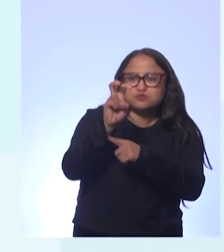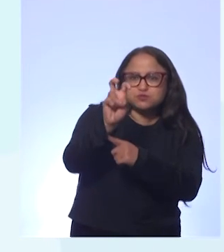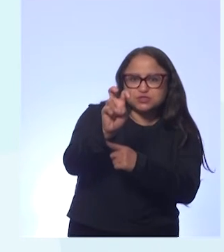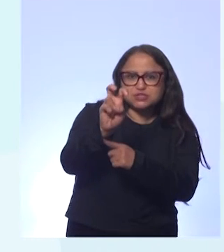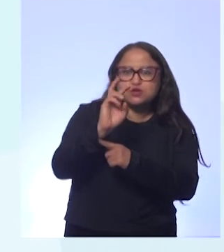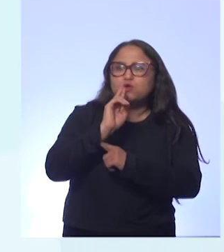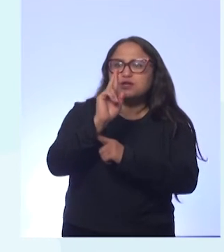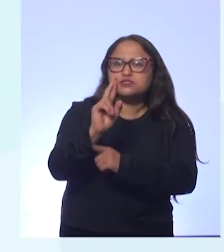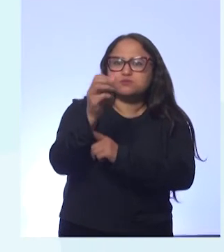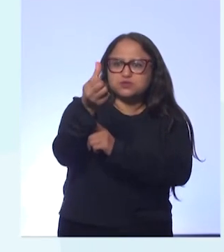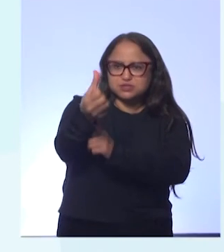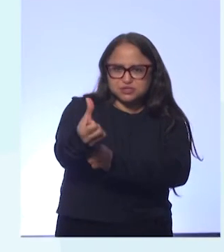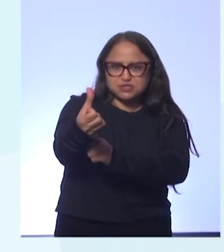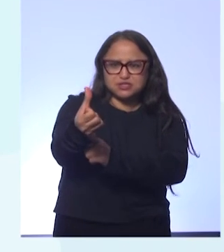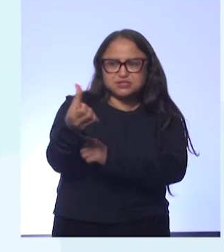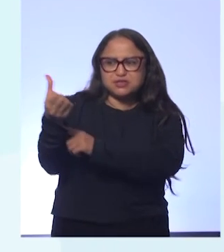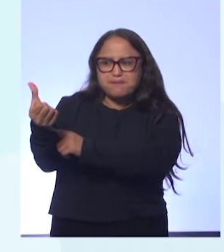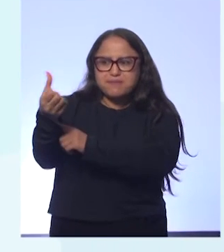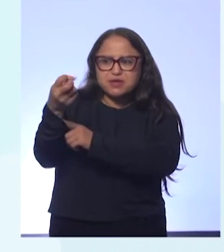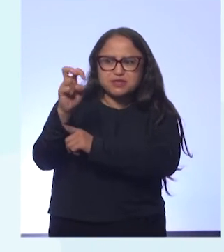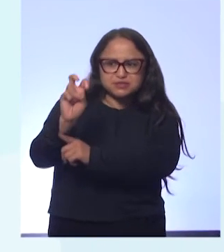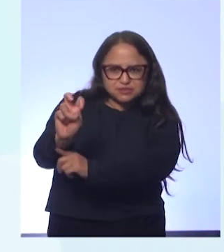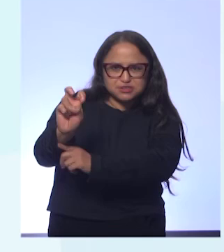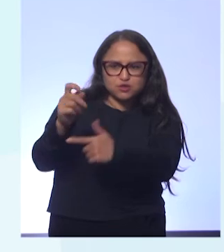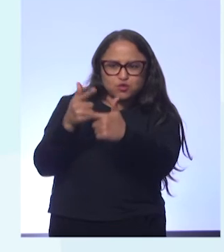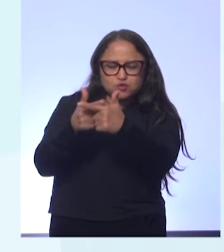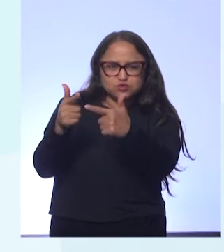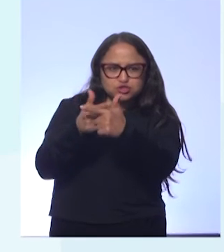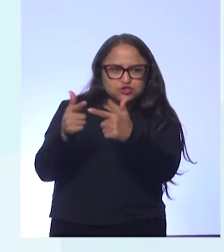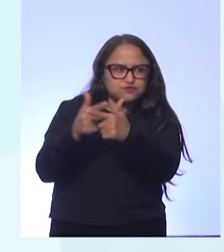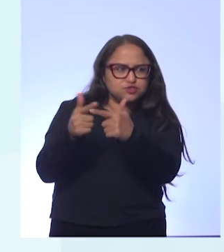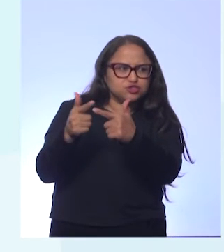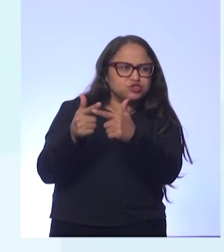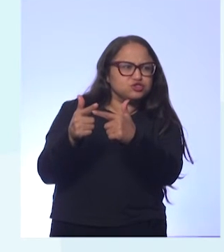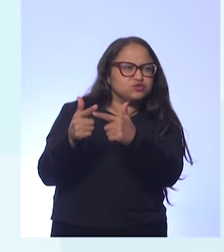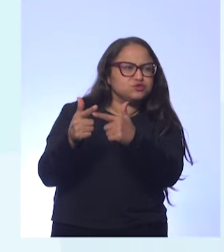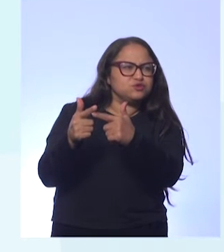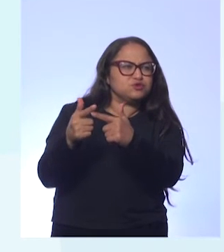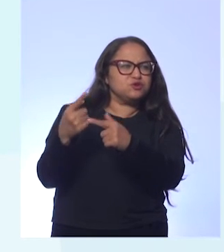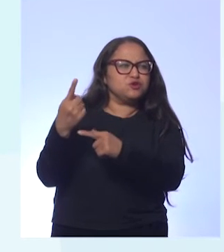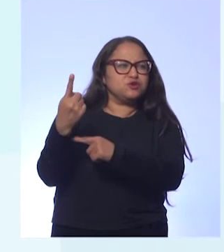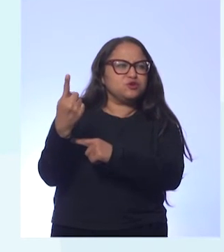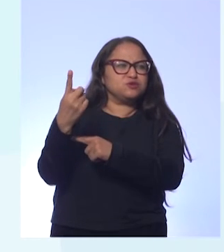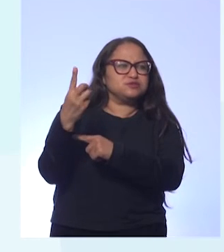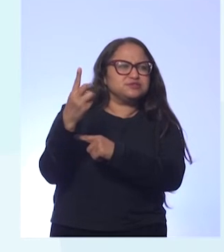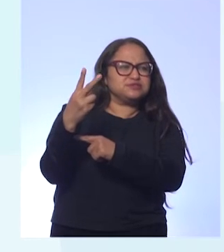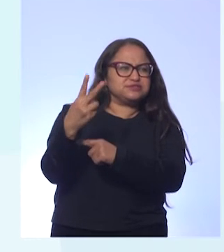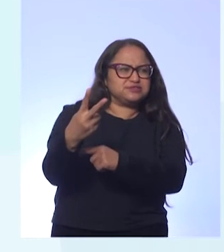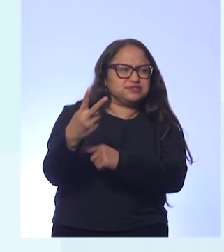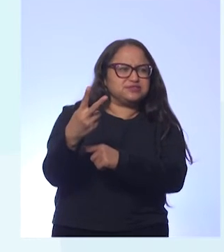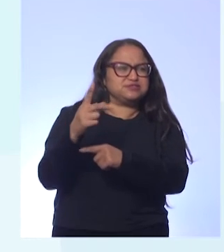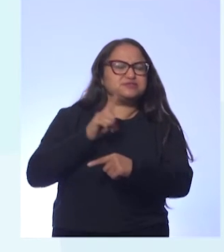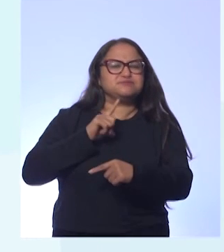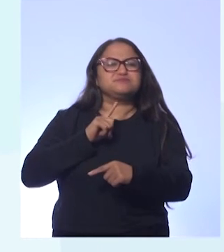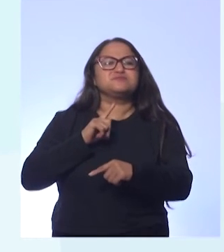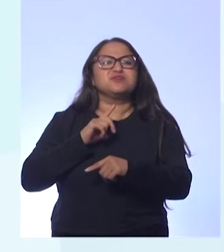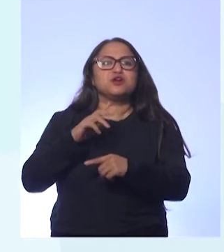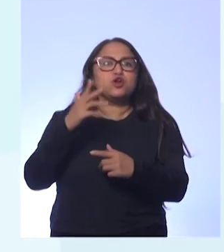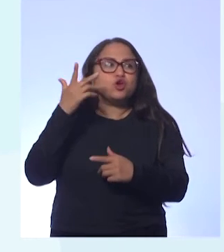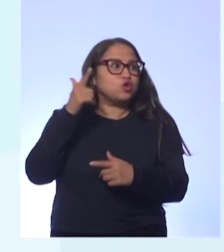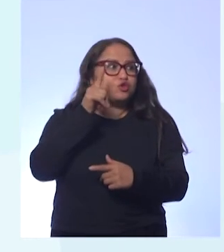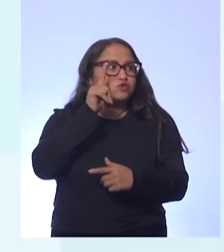E 65 dividido por 5 dá 13, né? E agora eu percebo que não dá mais para dividir. Então,